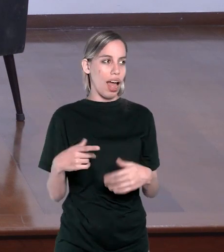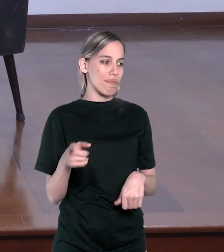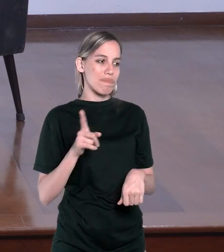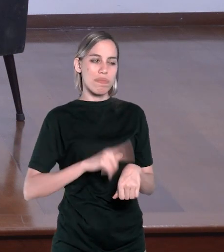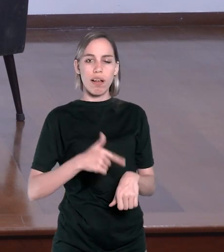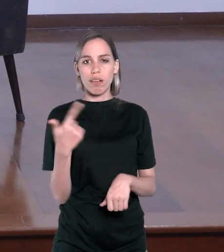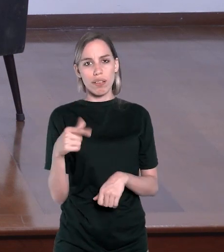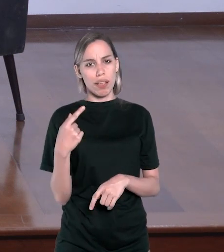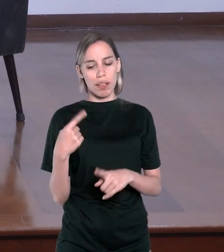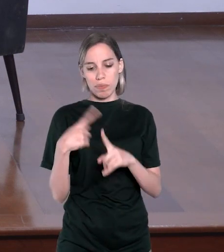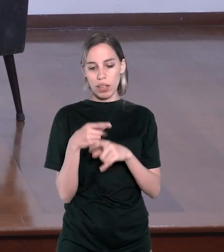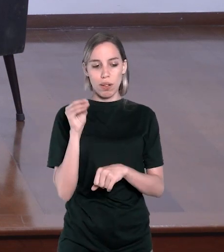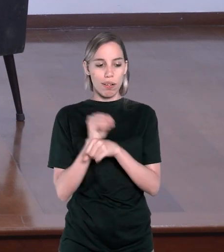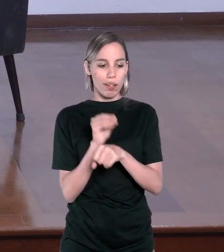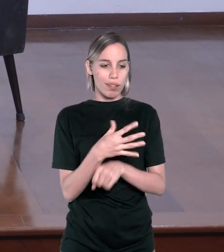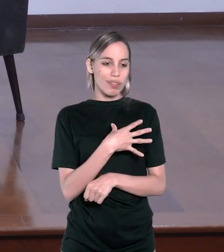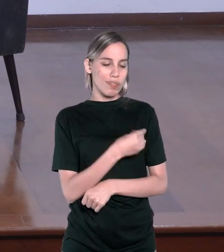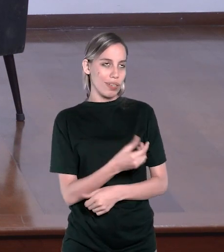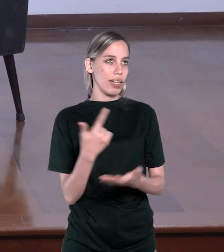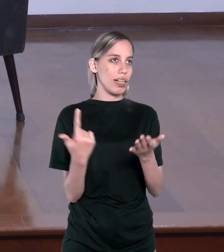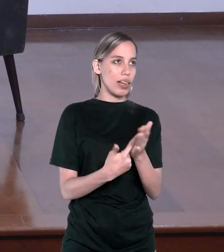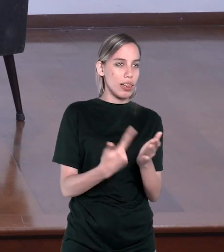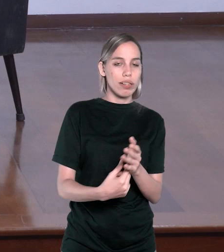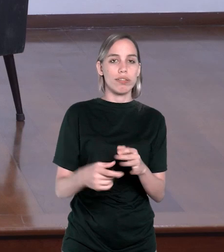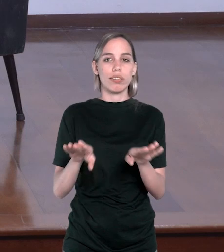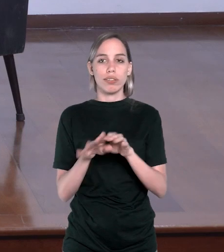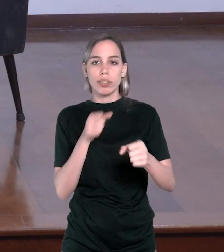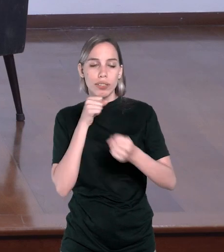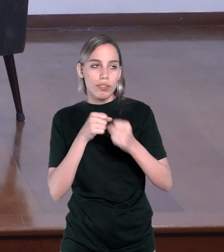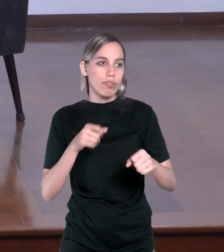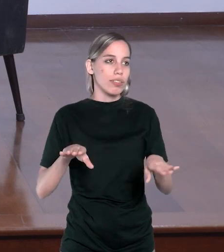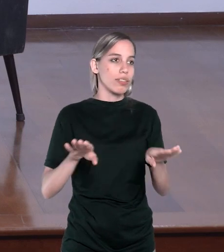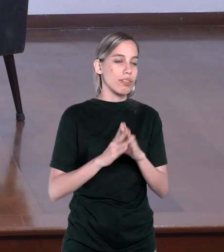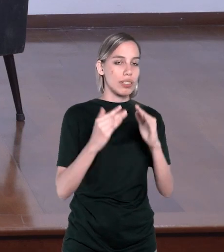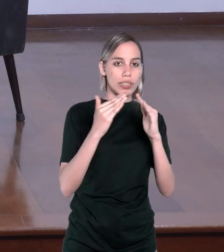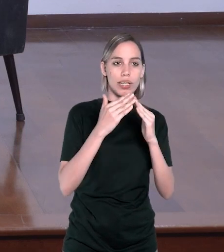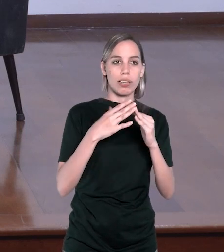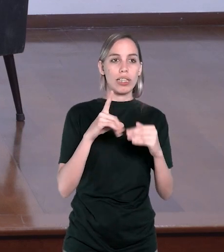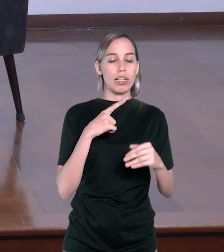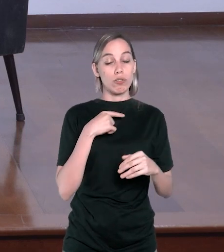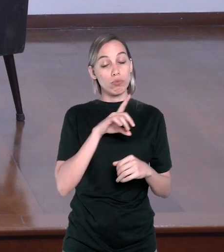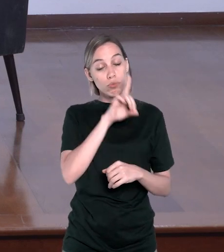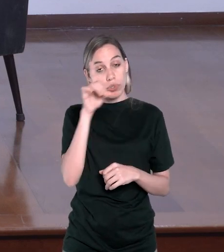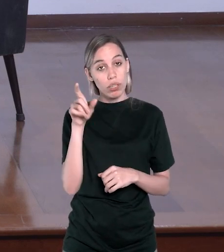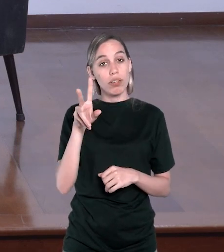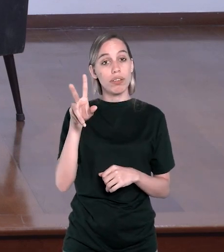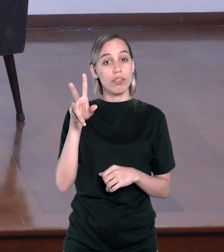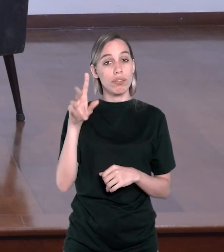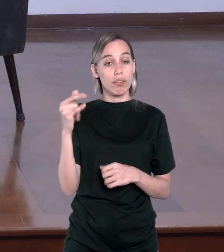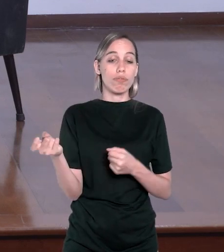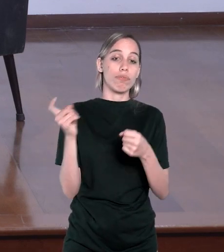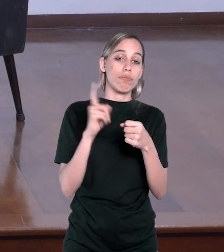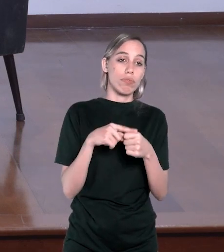casa, livro um atrás do outro, coluna no Globo, aí nunca consigo. Um dia eu ainda vou voltar lá, dá medo assim de pegar. Porque quando